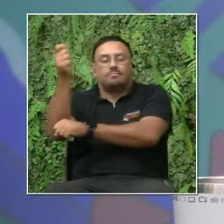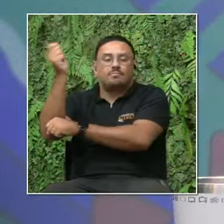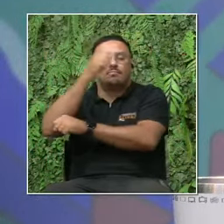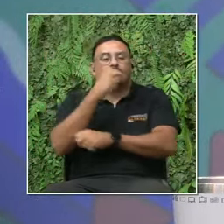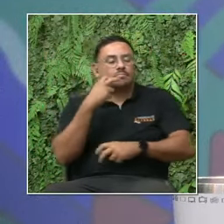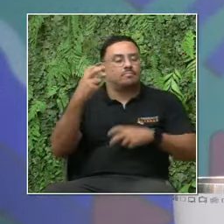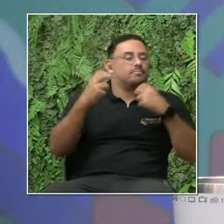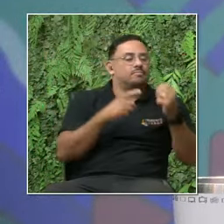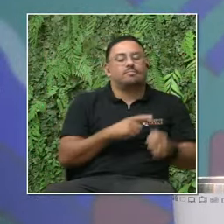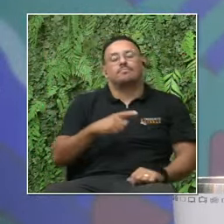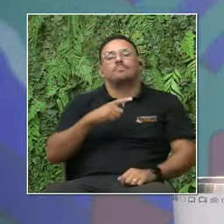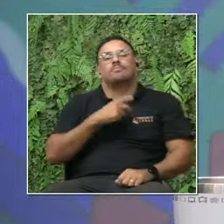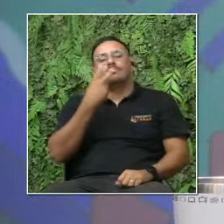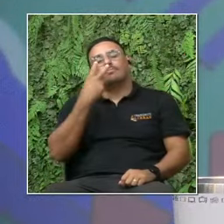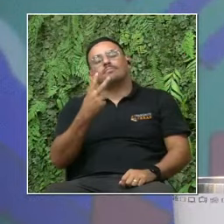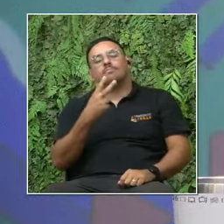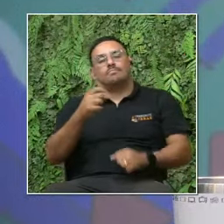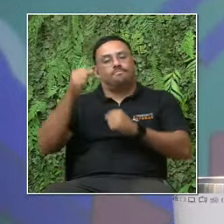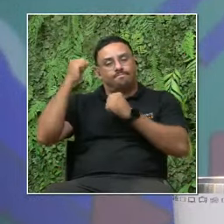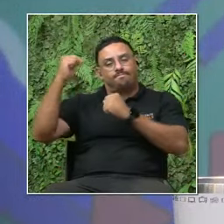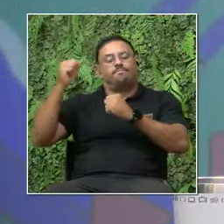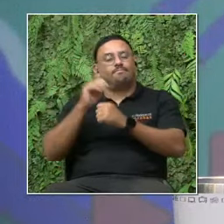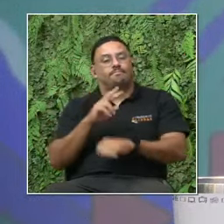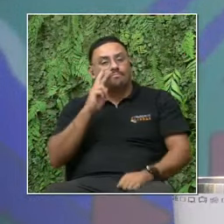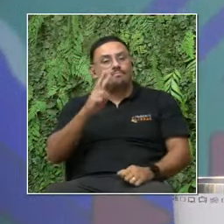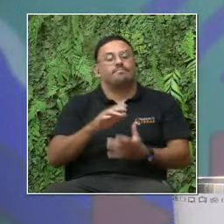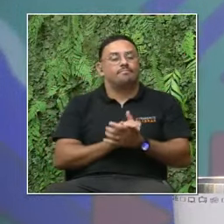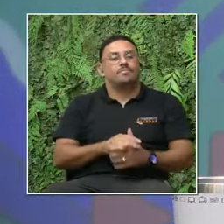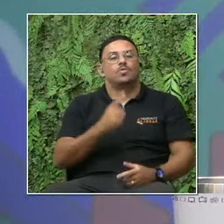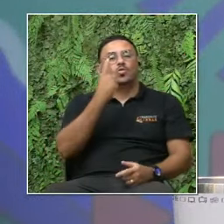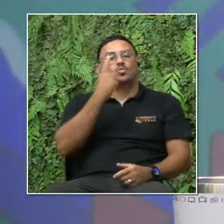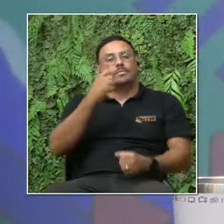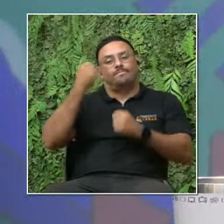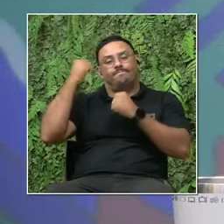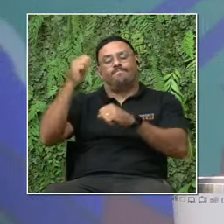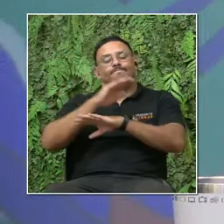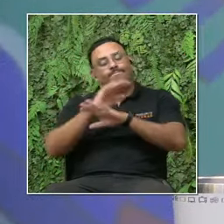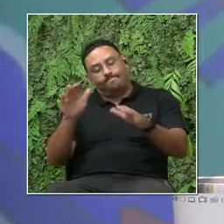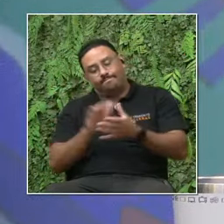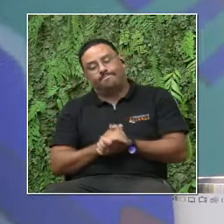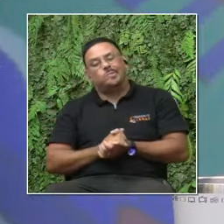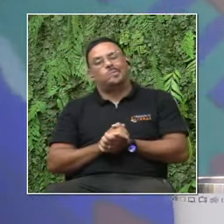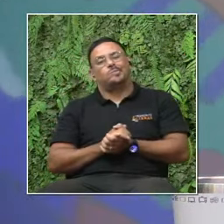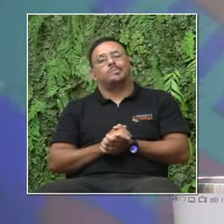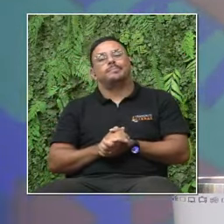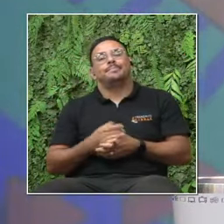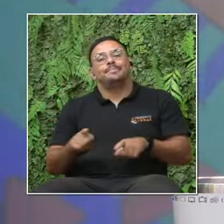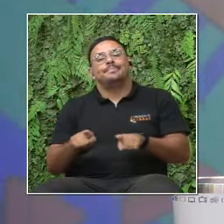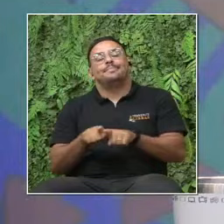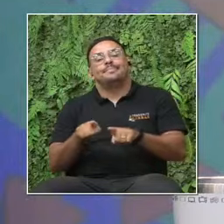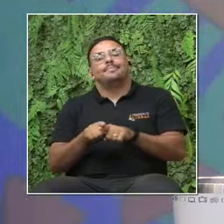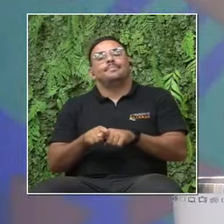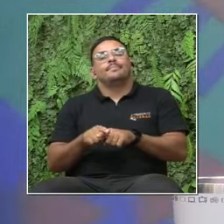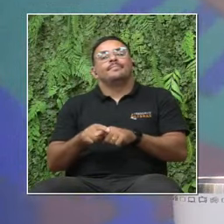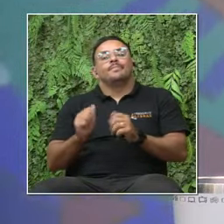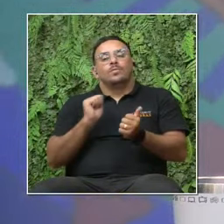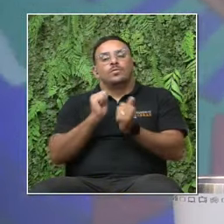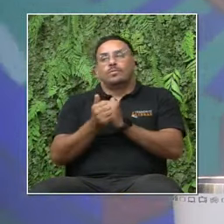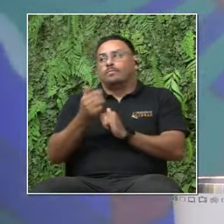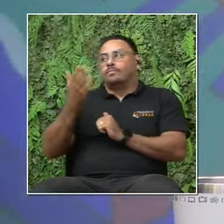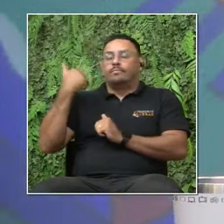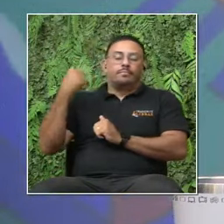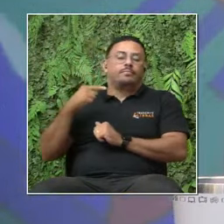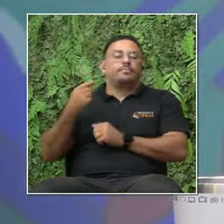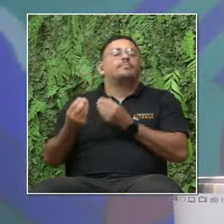mais Ah tinha que ter duas torcidas né e a gente vê o estádio com apenas uma torcida eh tanto quanto foi no outro jogo como agora